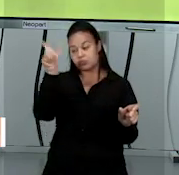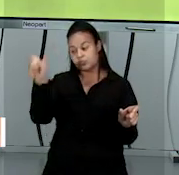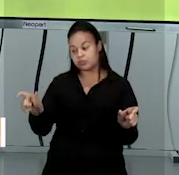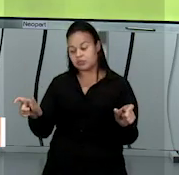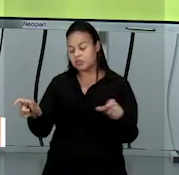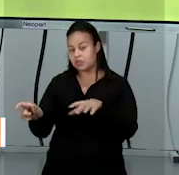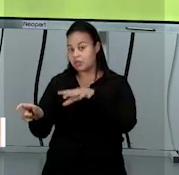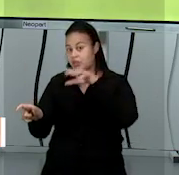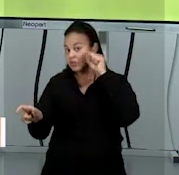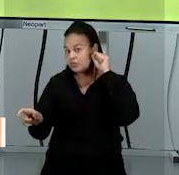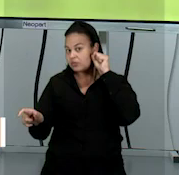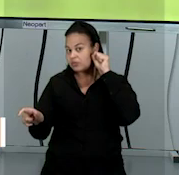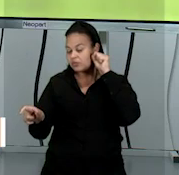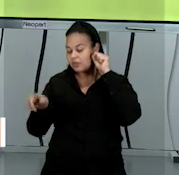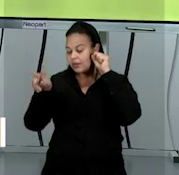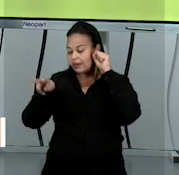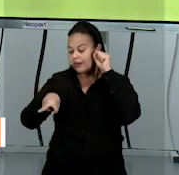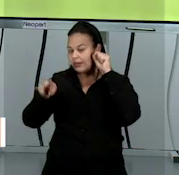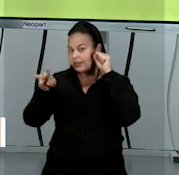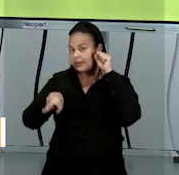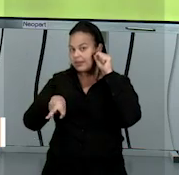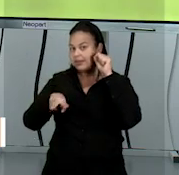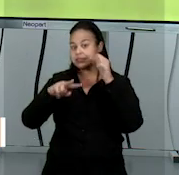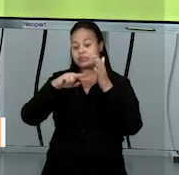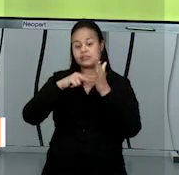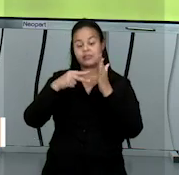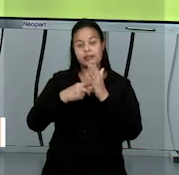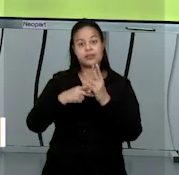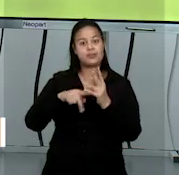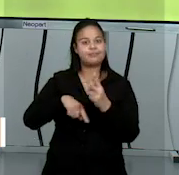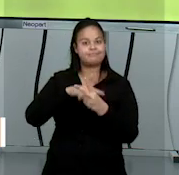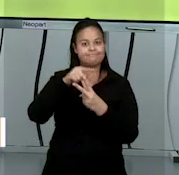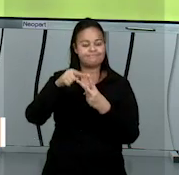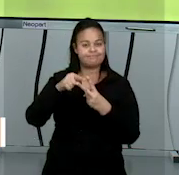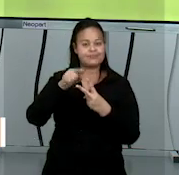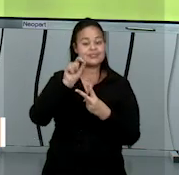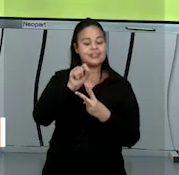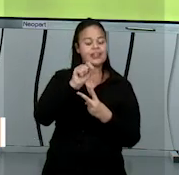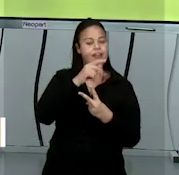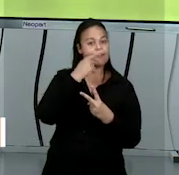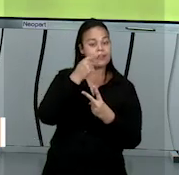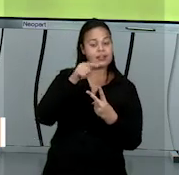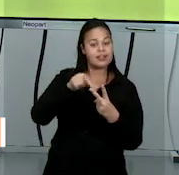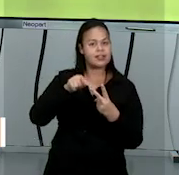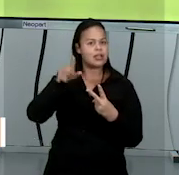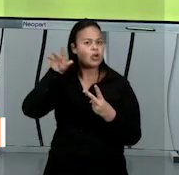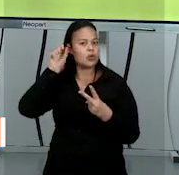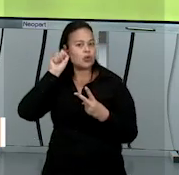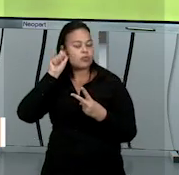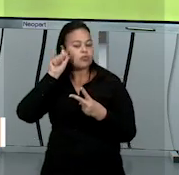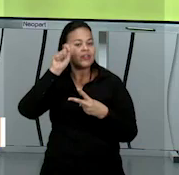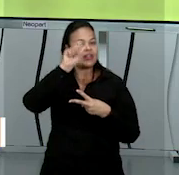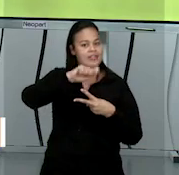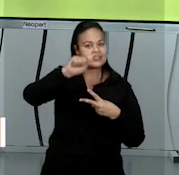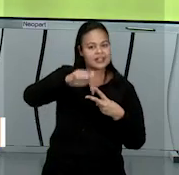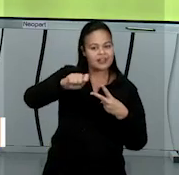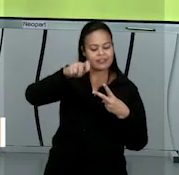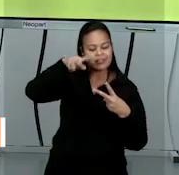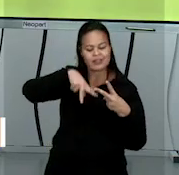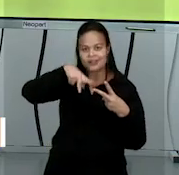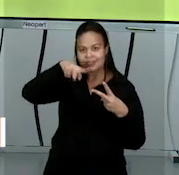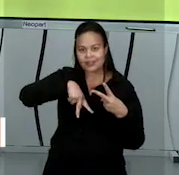um sentido só, são dois sentidos, de quem diz e de quem ouve, de quem escreve e de quem lê.